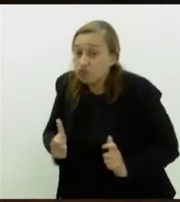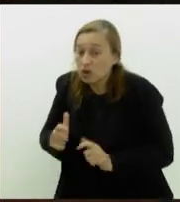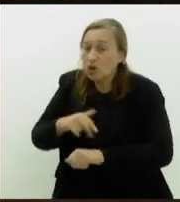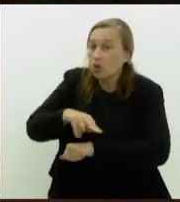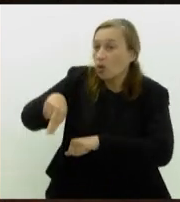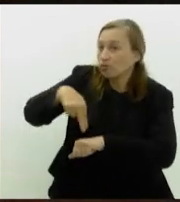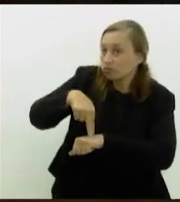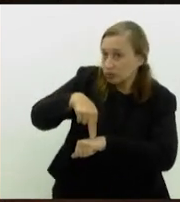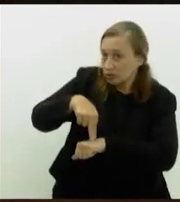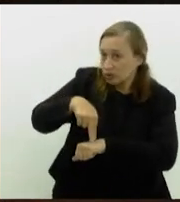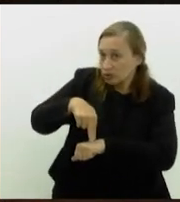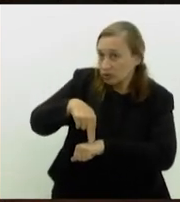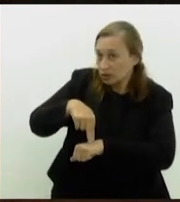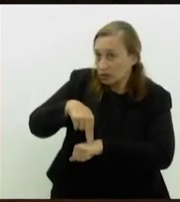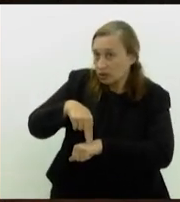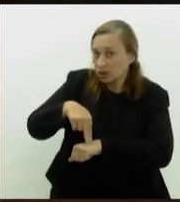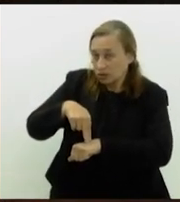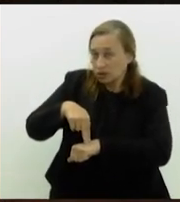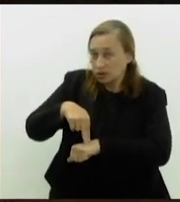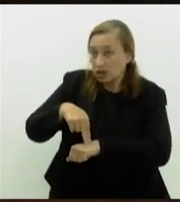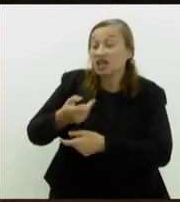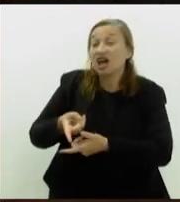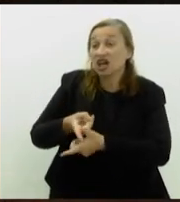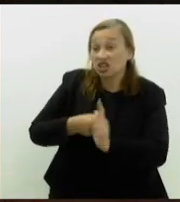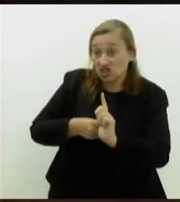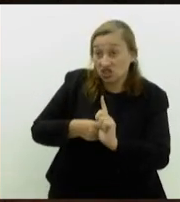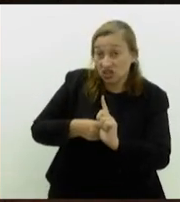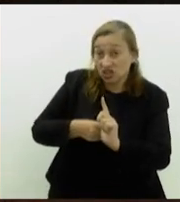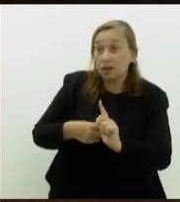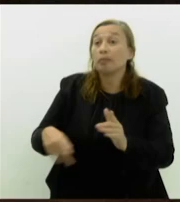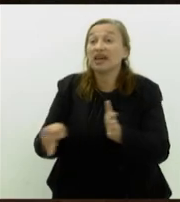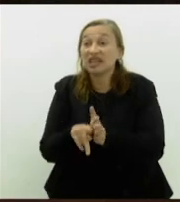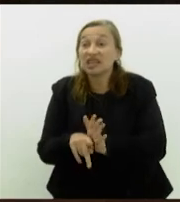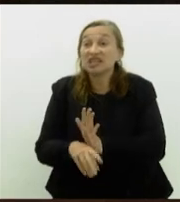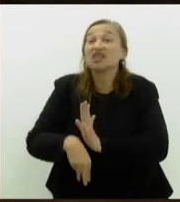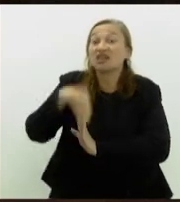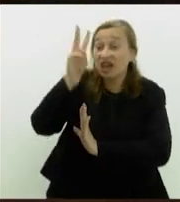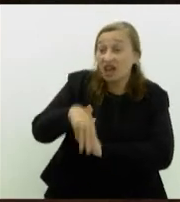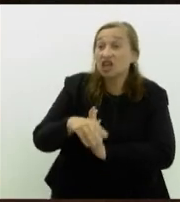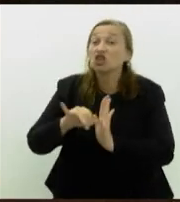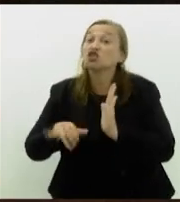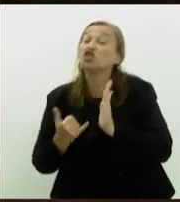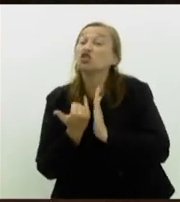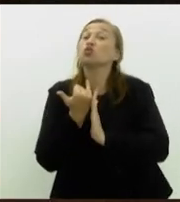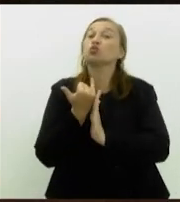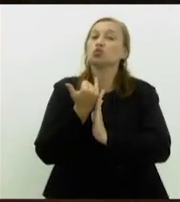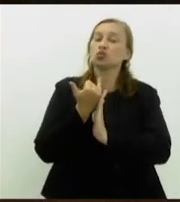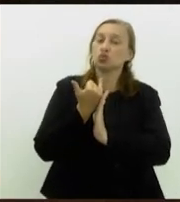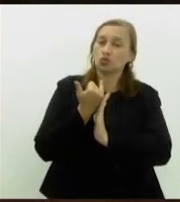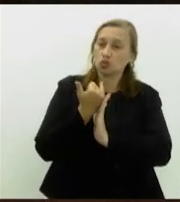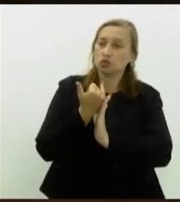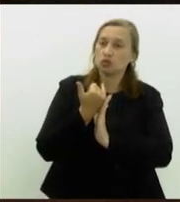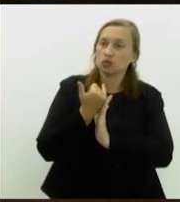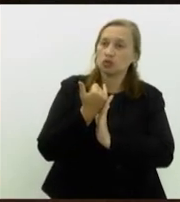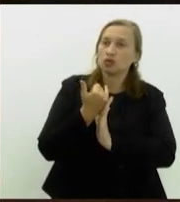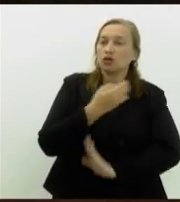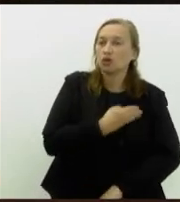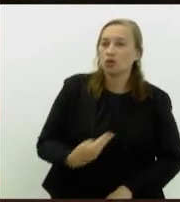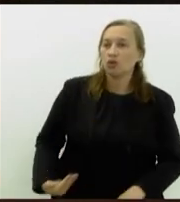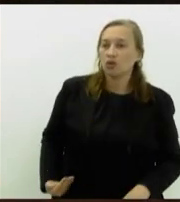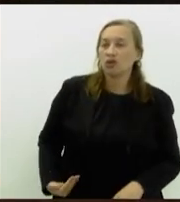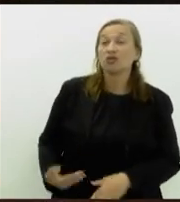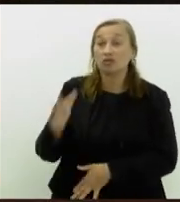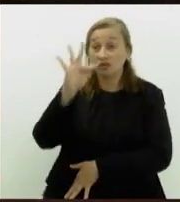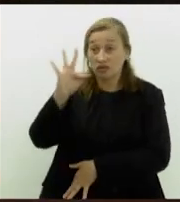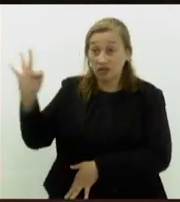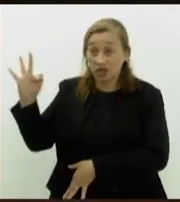União e parte considerável dessa dívida advém de juros exorbitantes que o governo federal